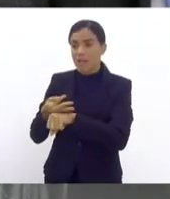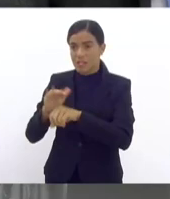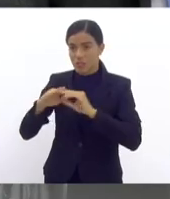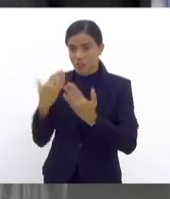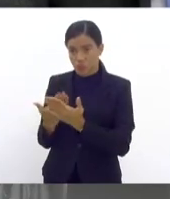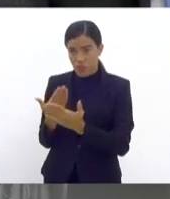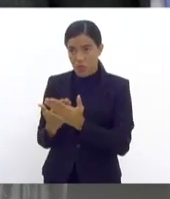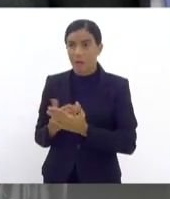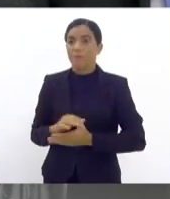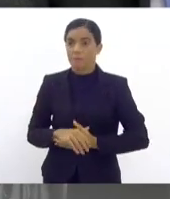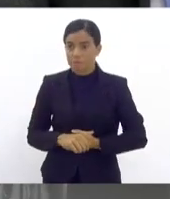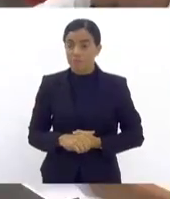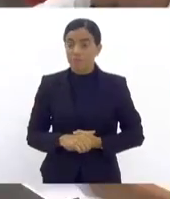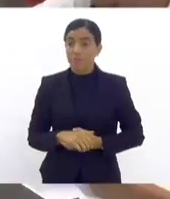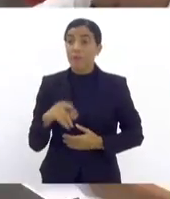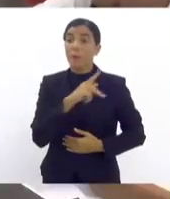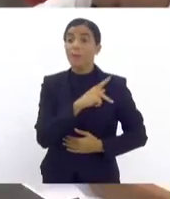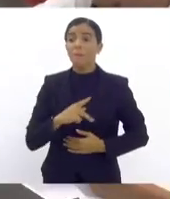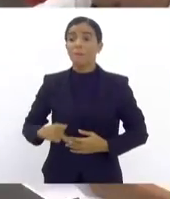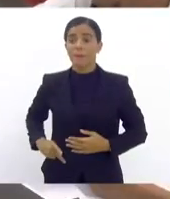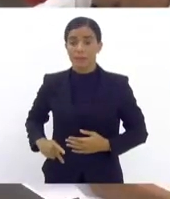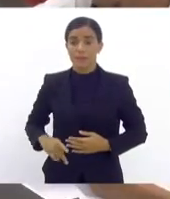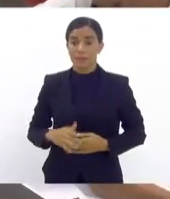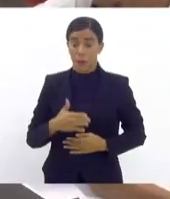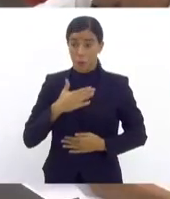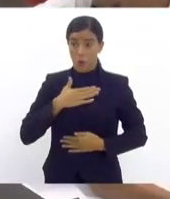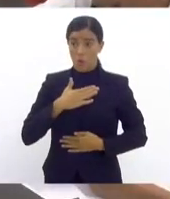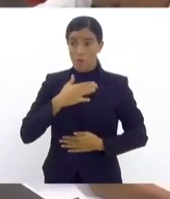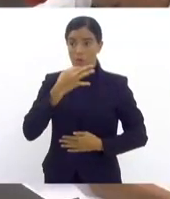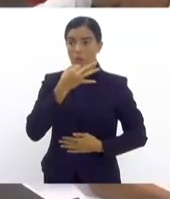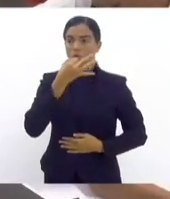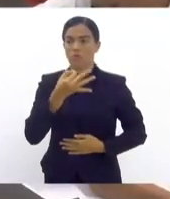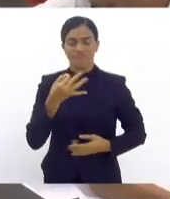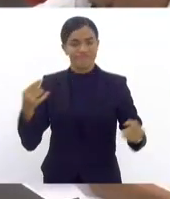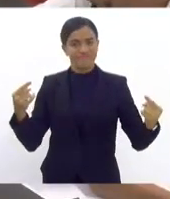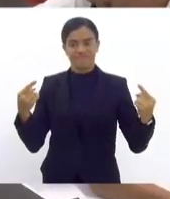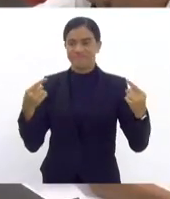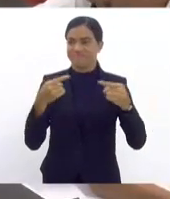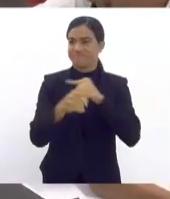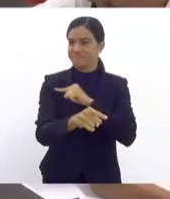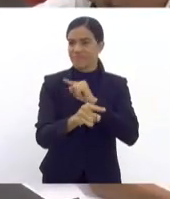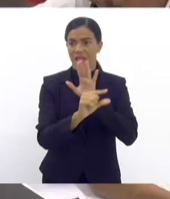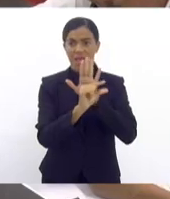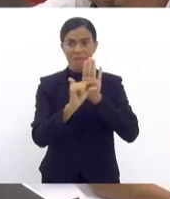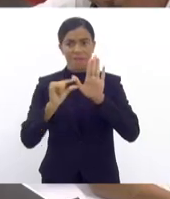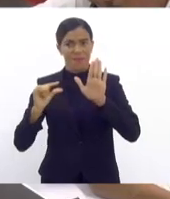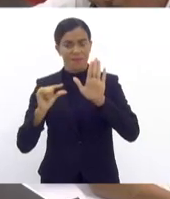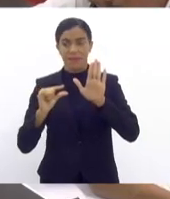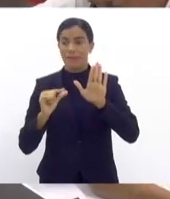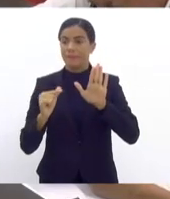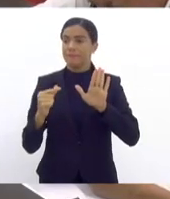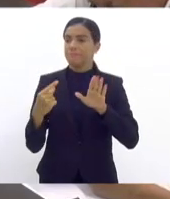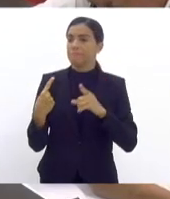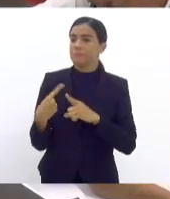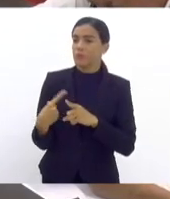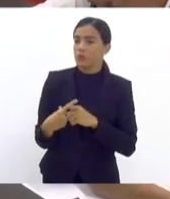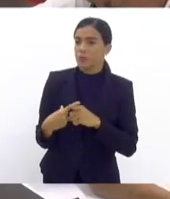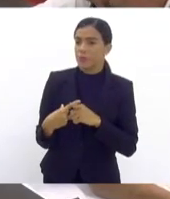Fred Pacheco. Presidente, o meu parecer é contrário à emenda, porque, na verdade,